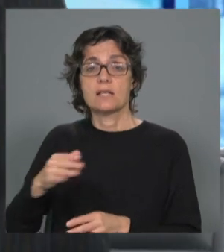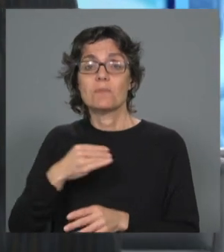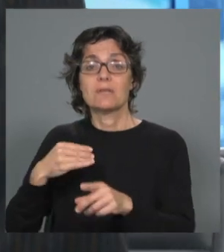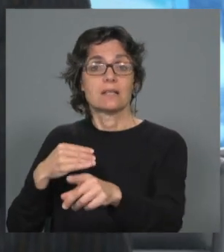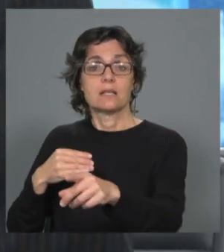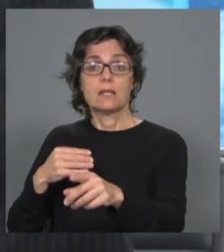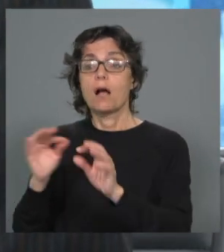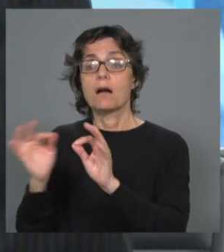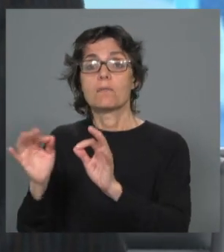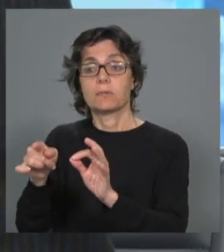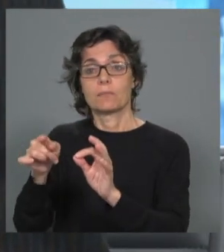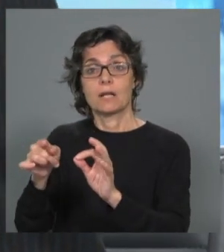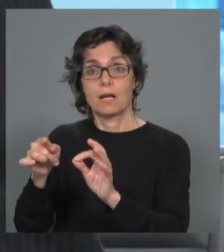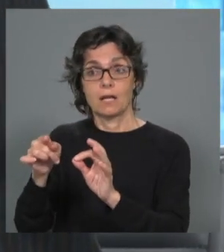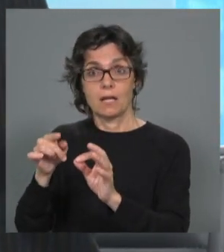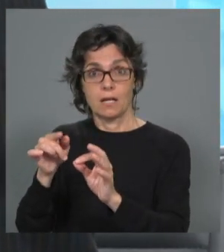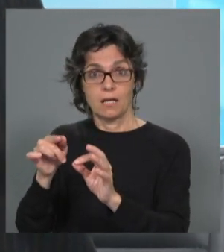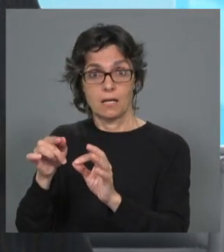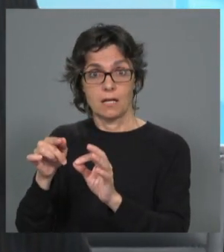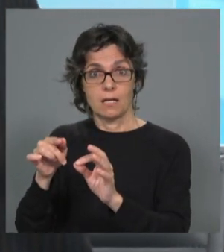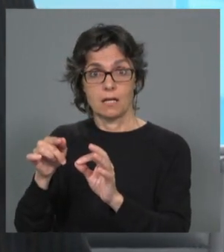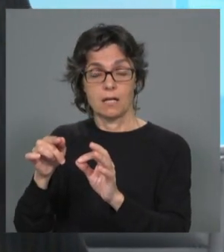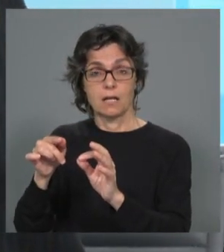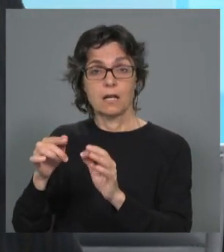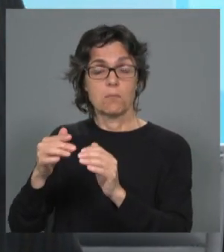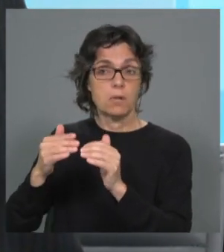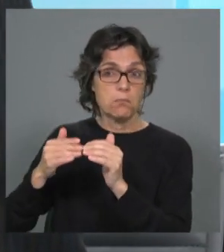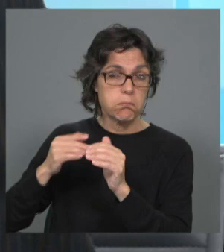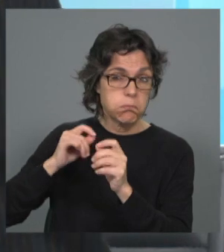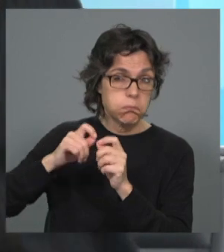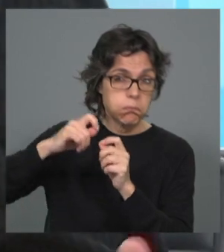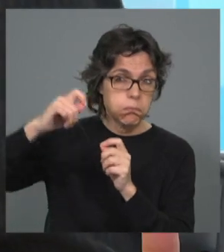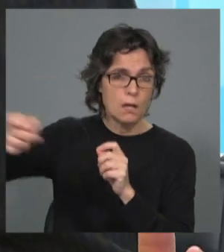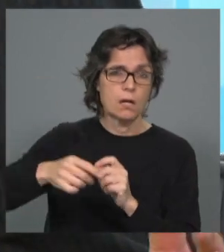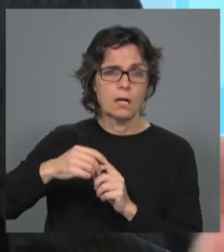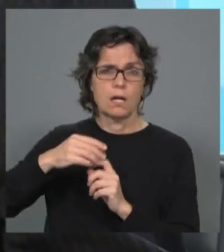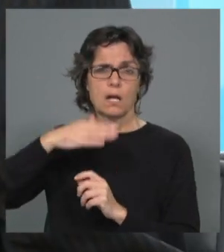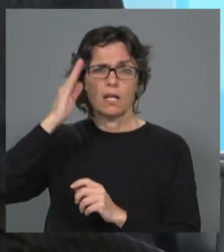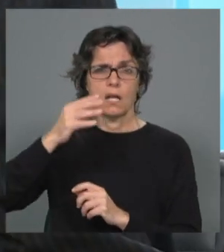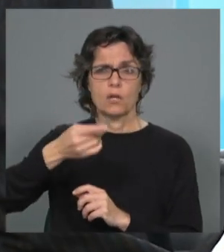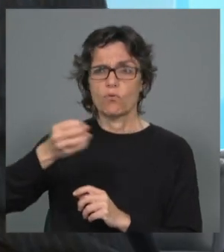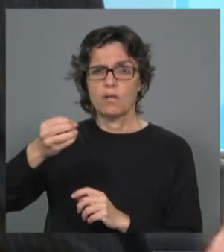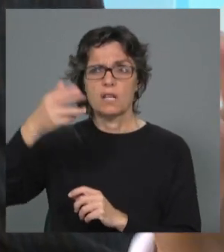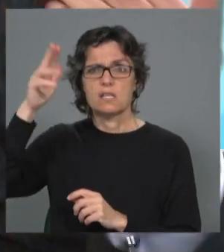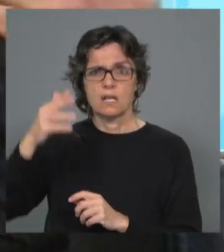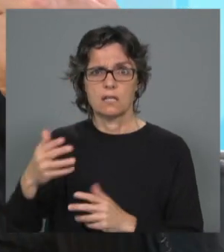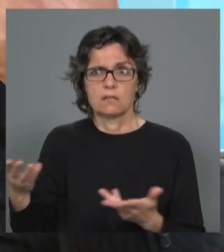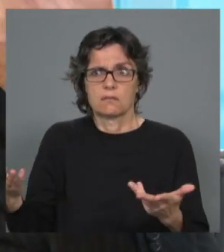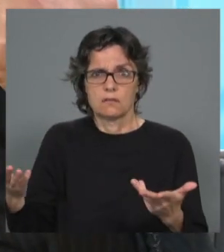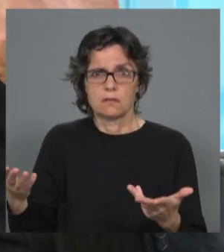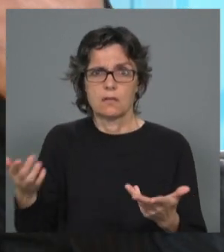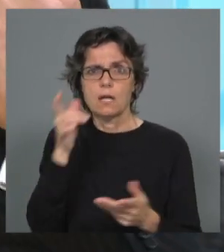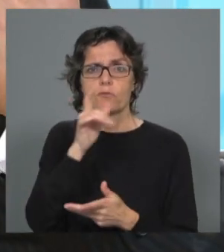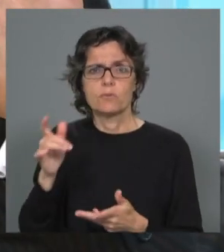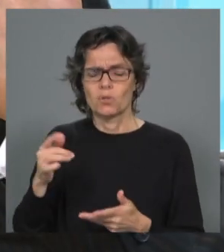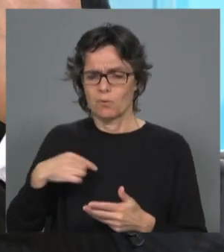preocupação em preparar as pessoas para viverem 90, 100 anos. E as pessoas, de repente, e elas